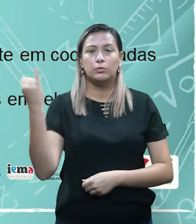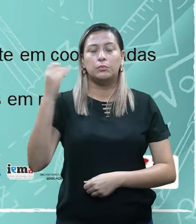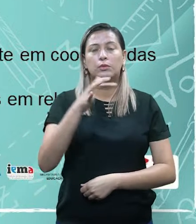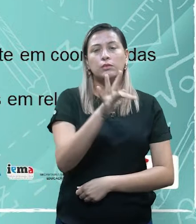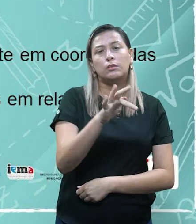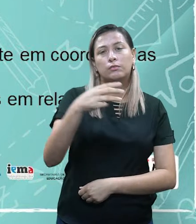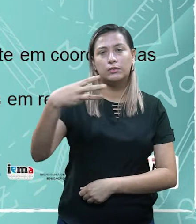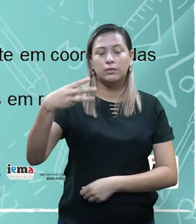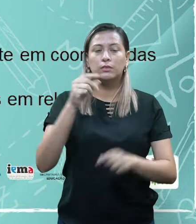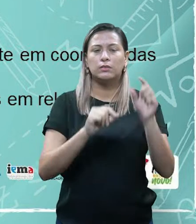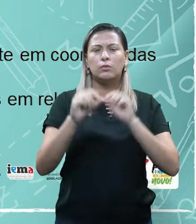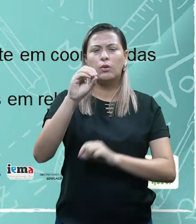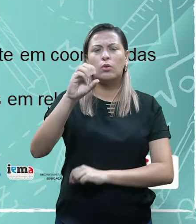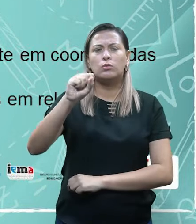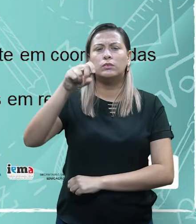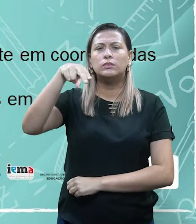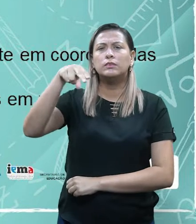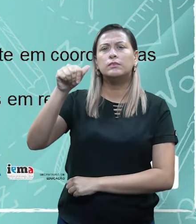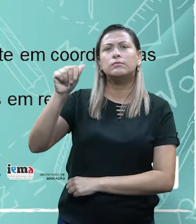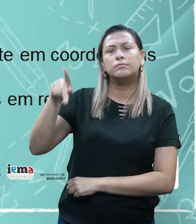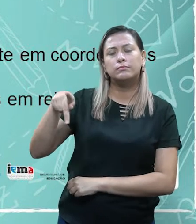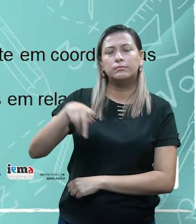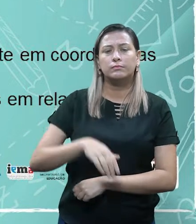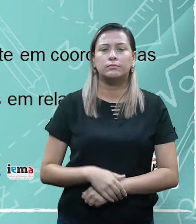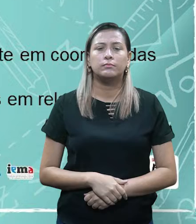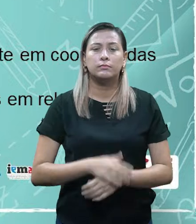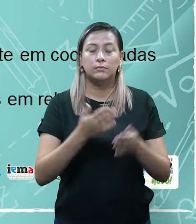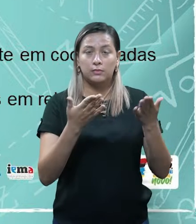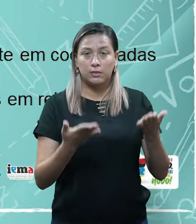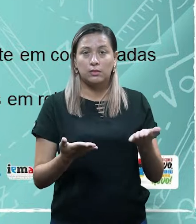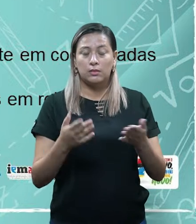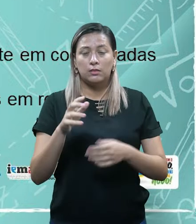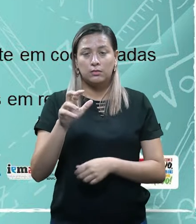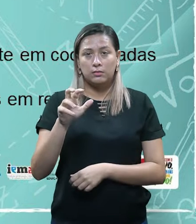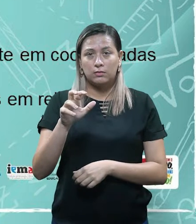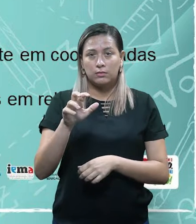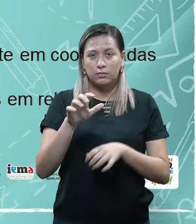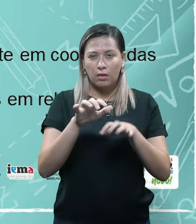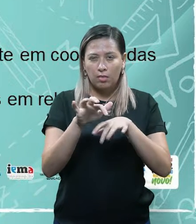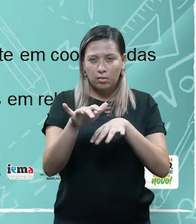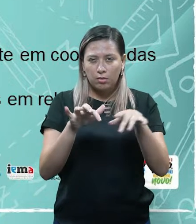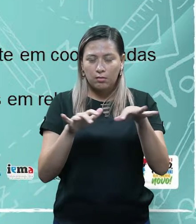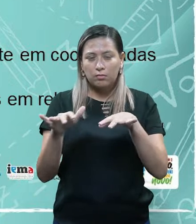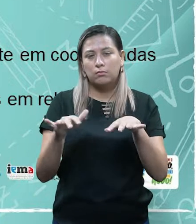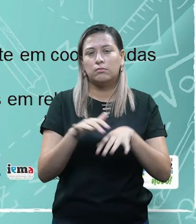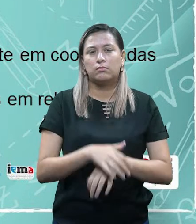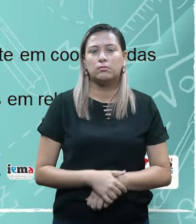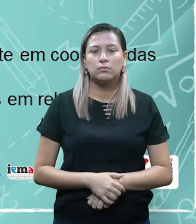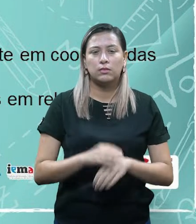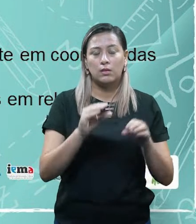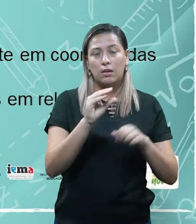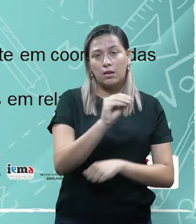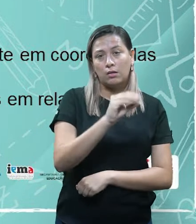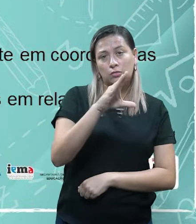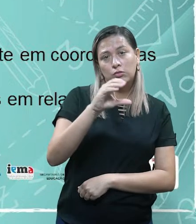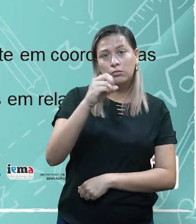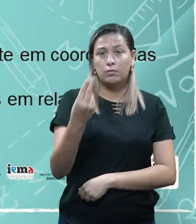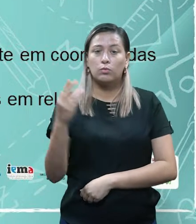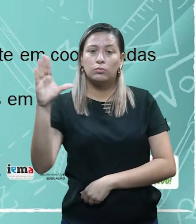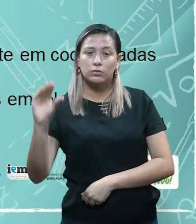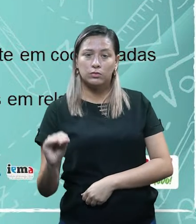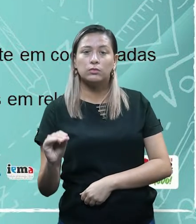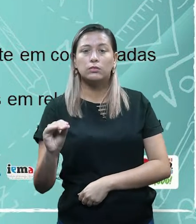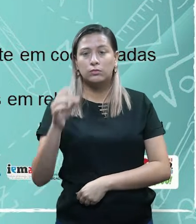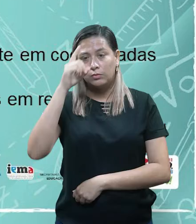Que é a tecla de OSNAP. Essa tecla, ela vai acionar, ativar ou desativar os